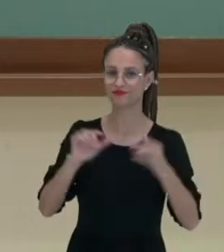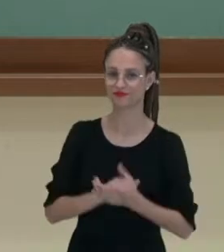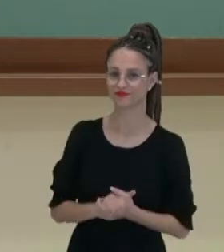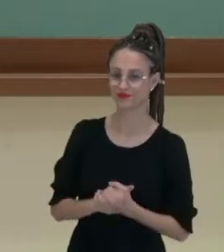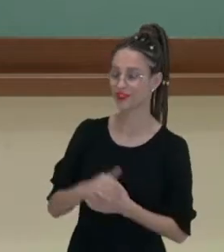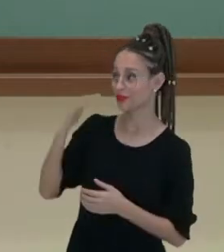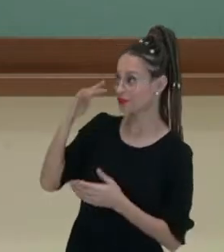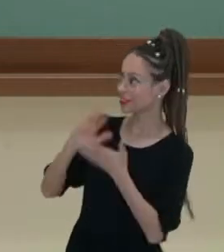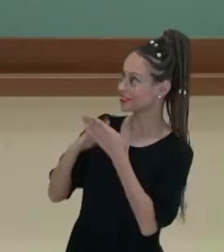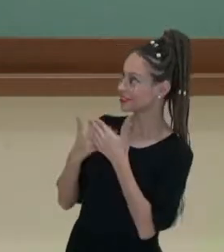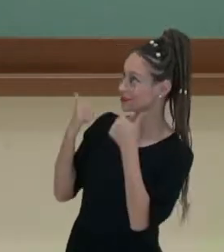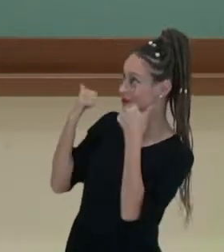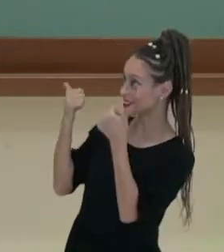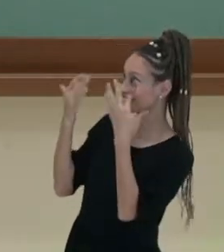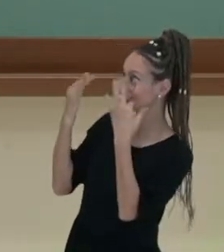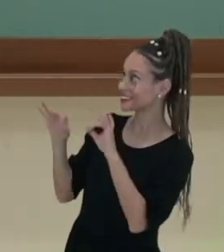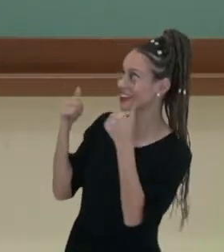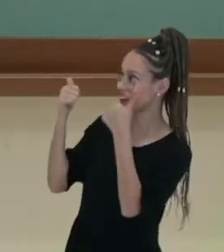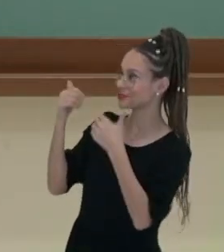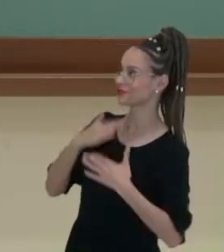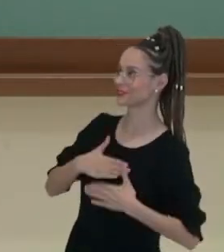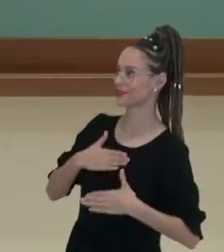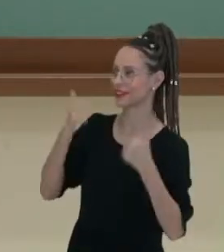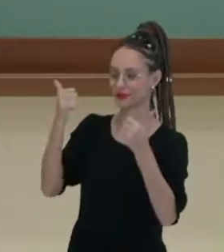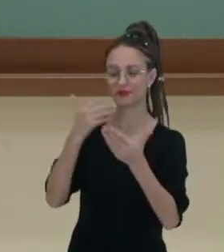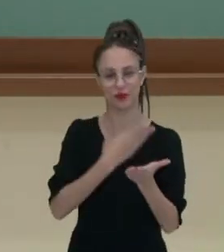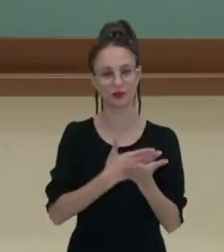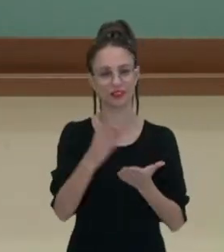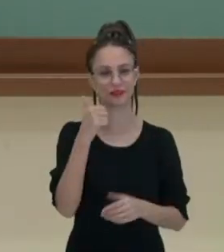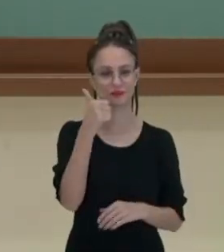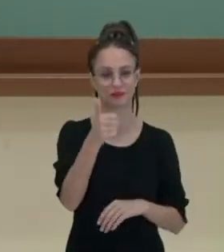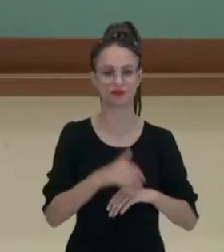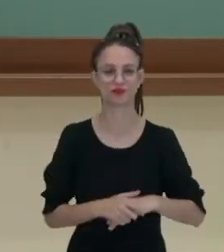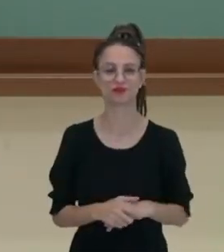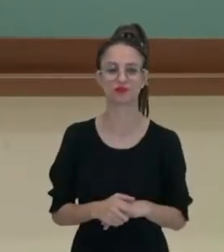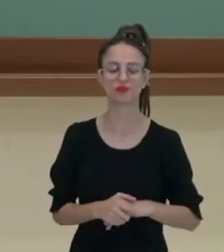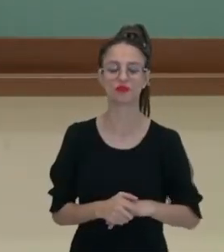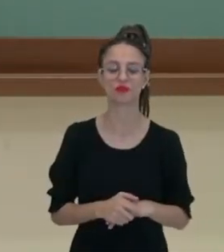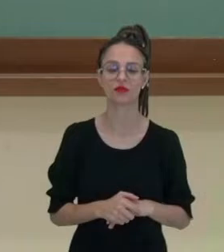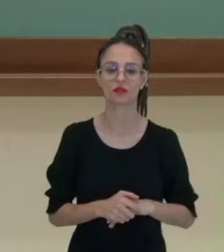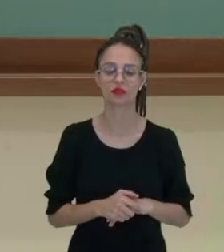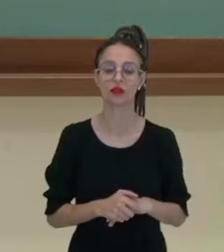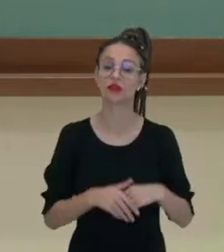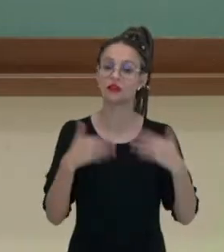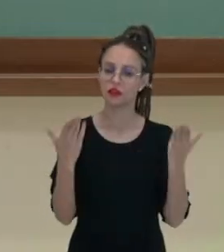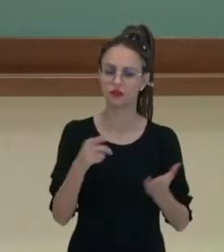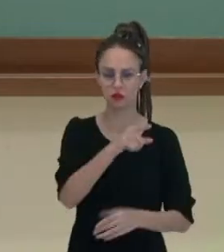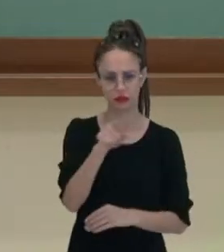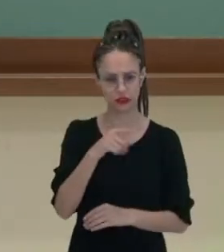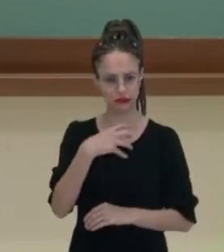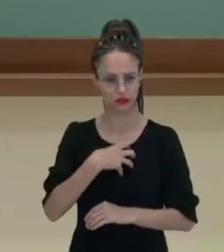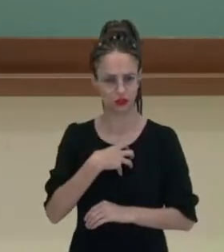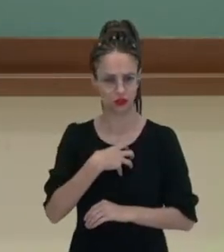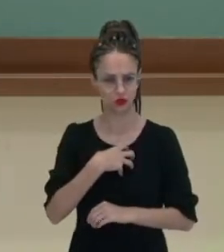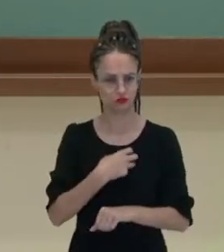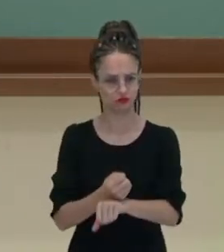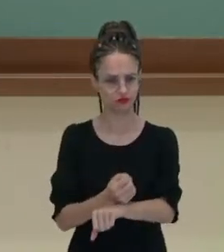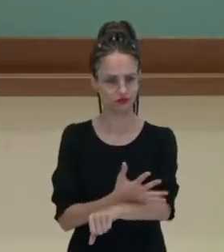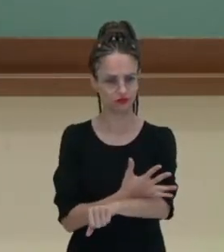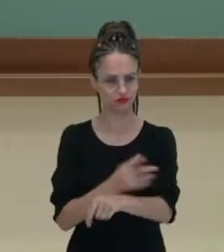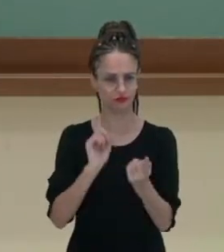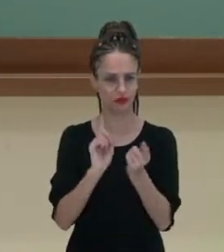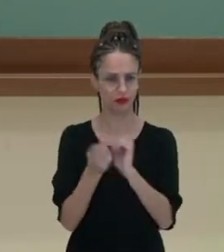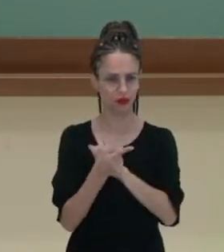intérprete Vivi, tudo certo aí? Tranquila? Então vamos começar. Já sentiu emoções contraditórias? Já